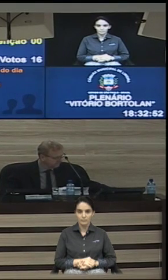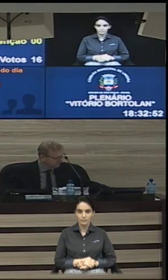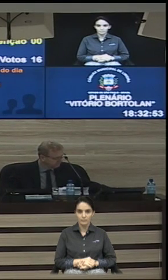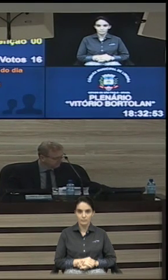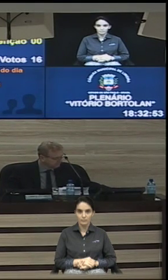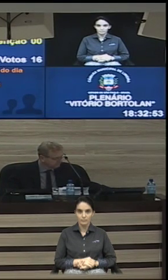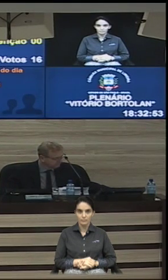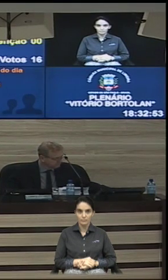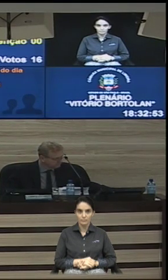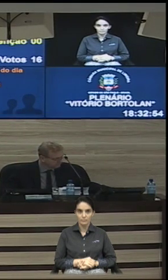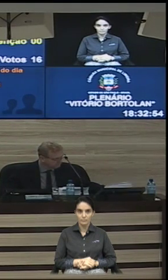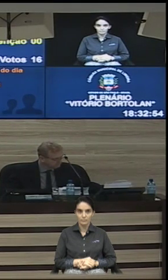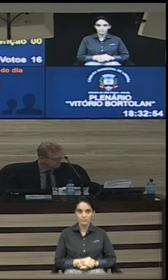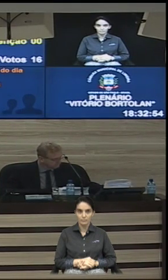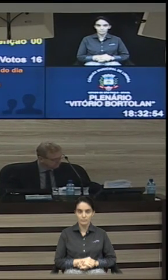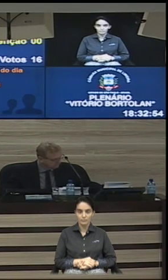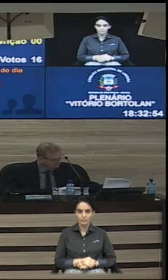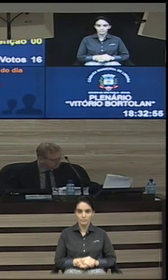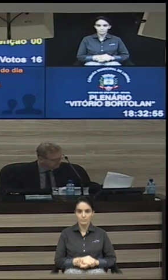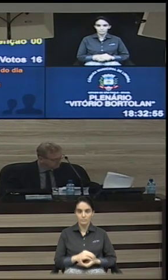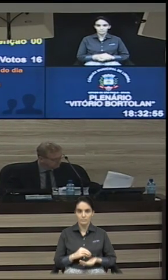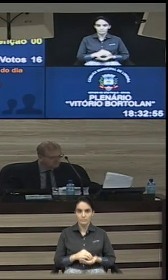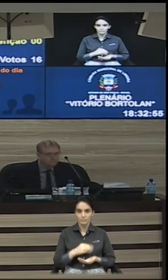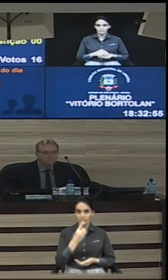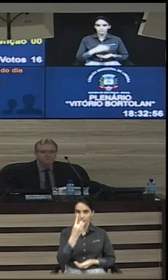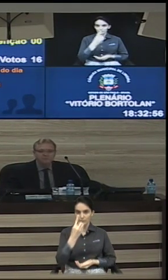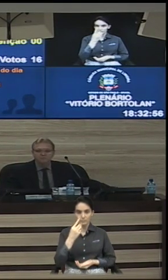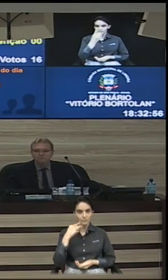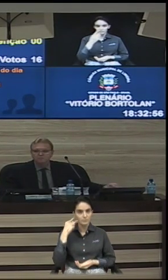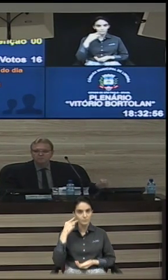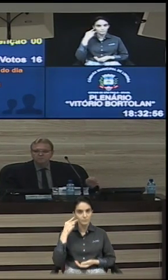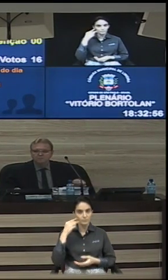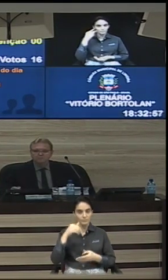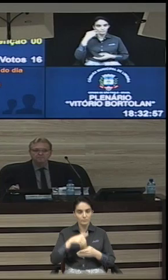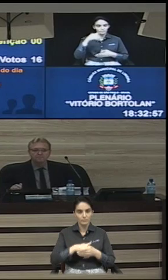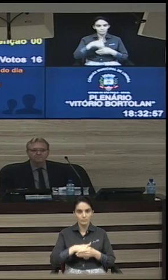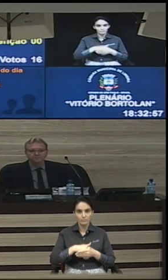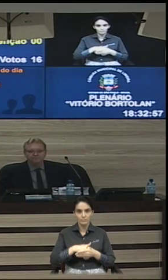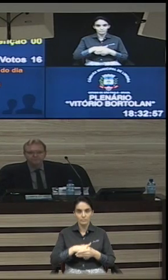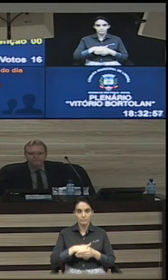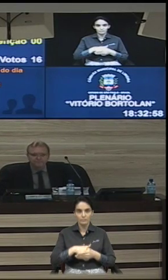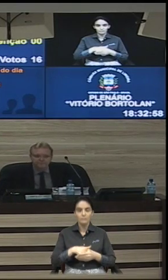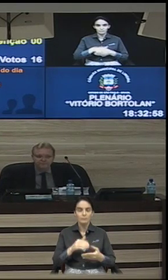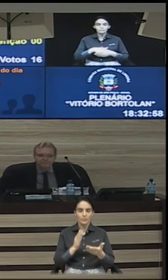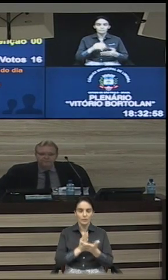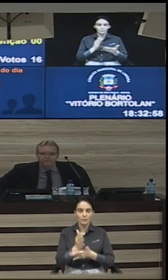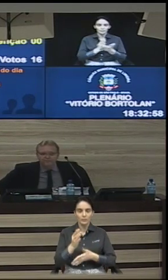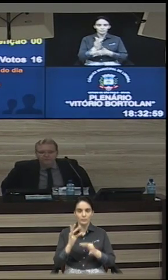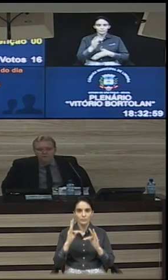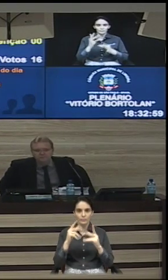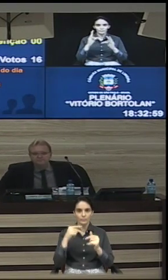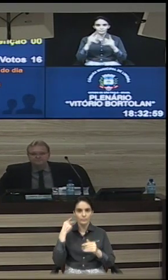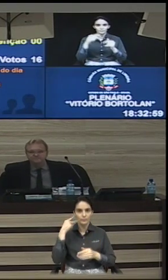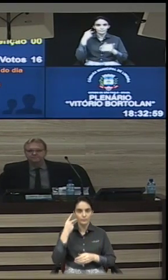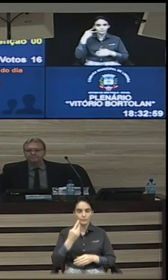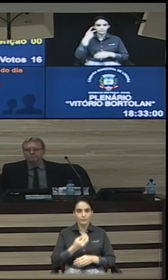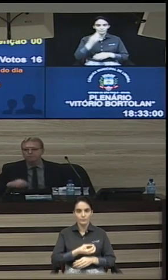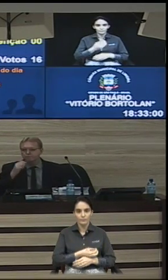Faltando apenas nenhum vereador. A ata do dia 28 foi aprovada por todos os senhores